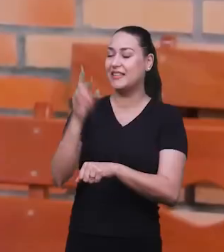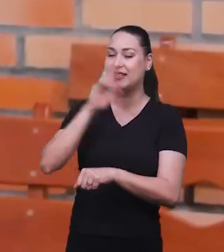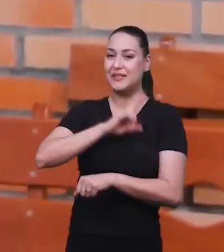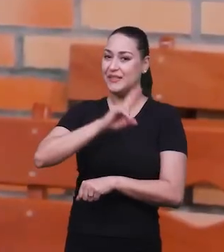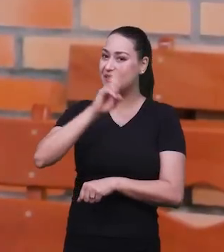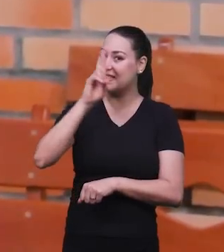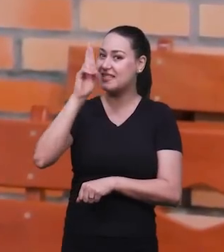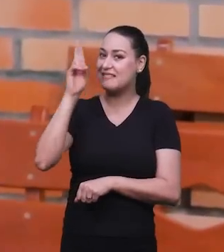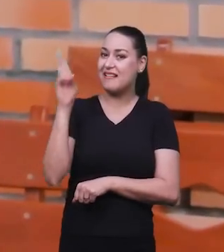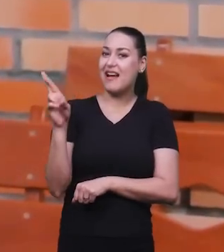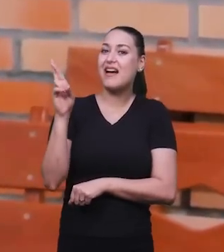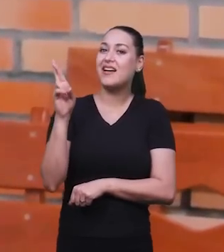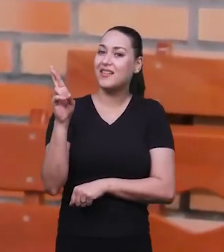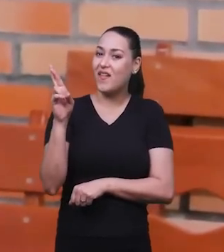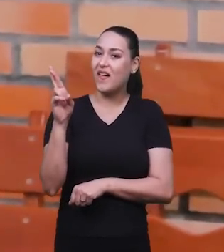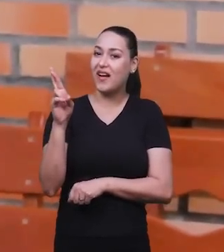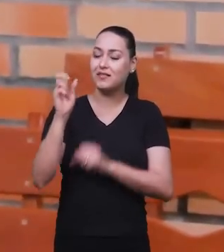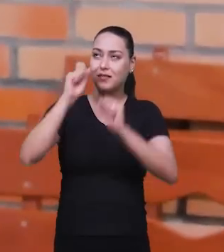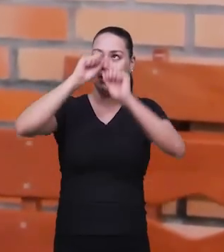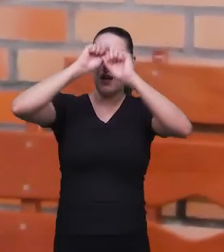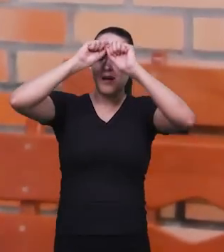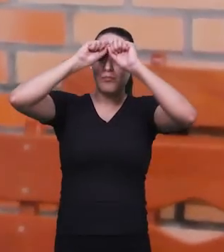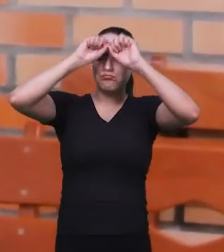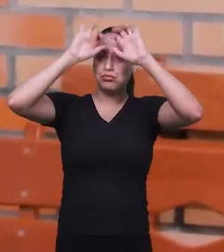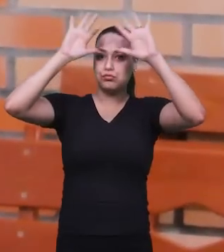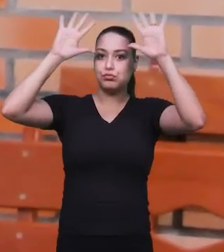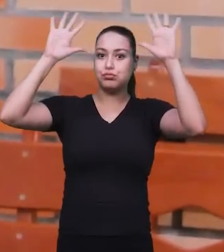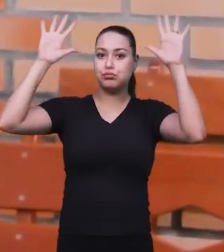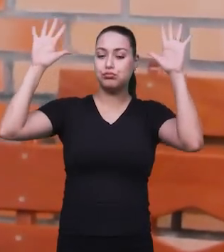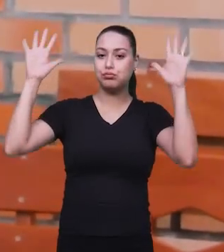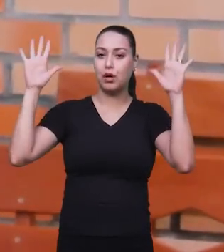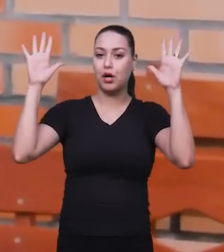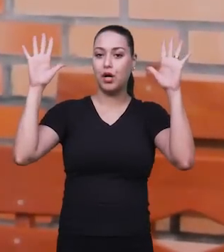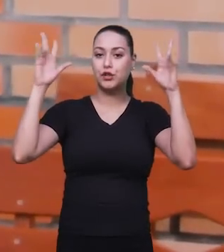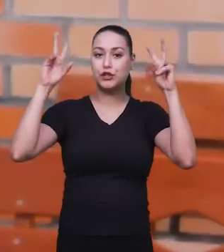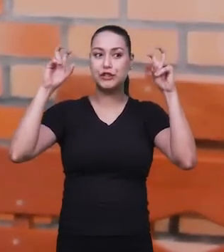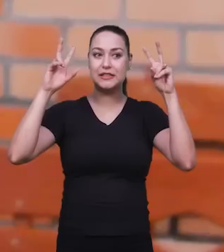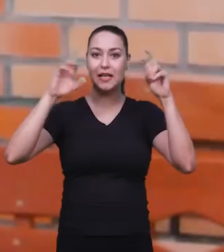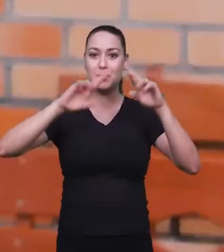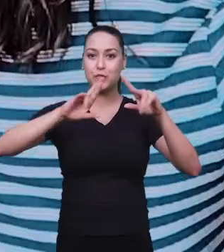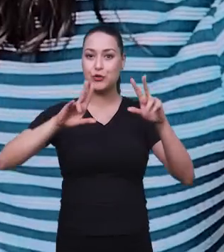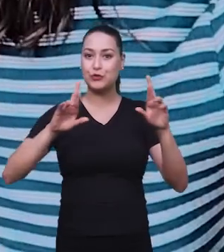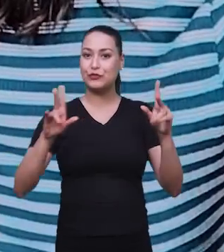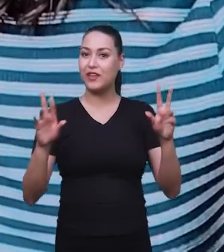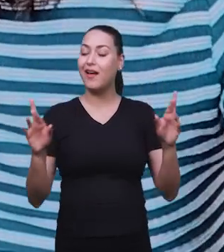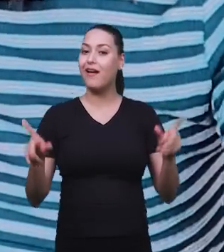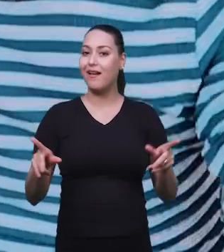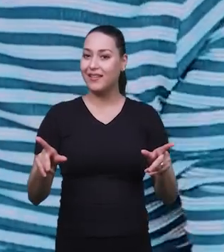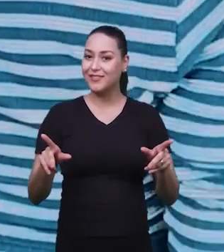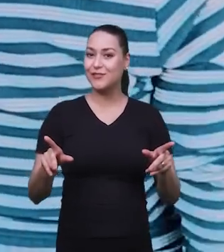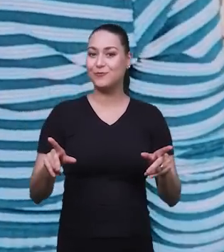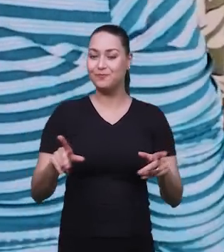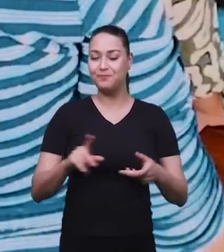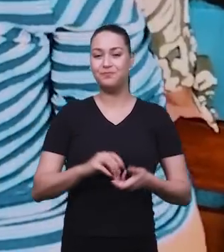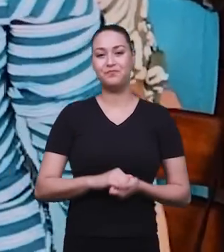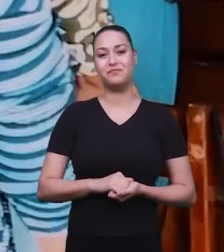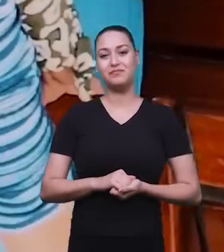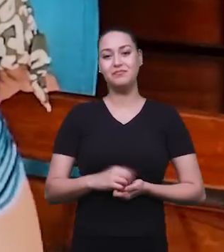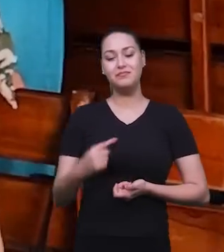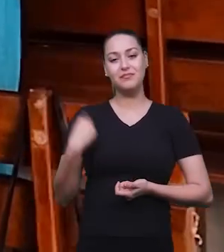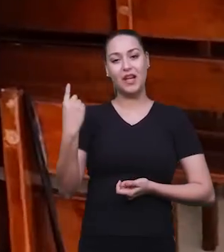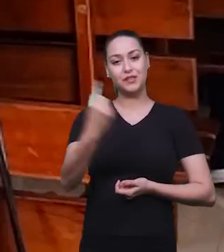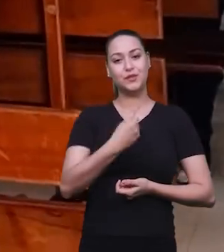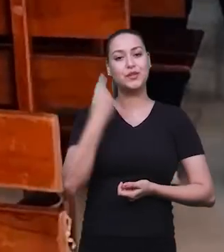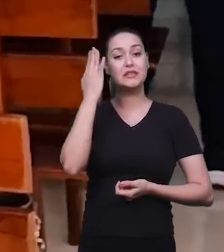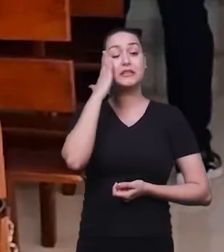tratado assim de uma forma esclarecedora acerca de muitos assuntos. E isso, desde mais uma vez,